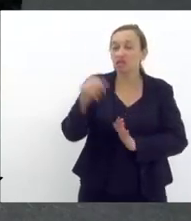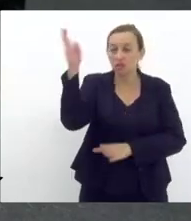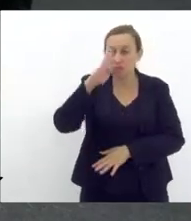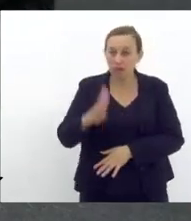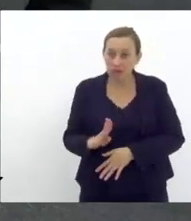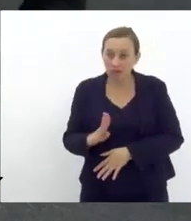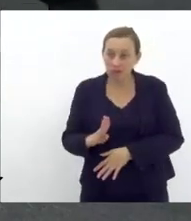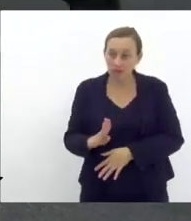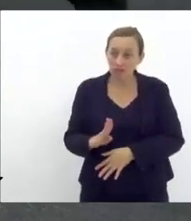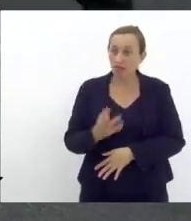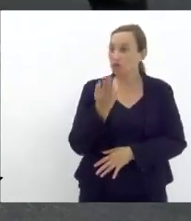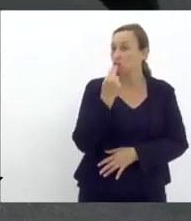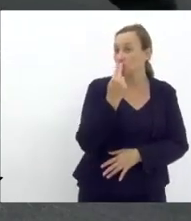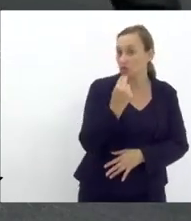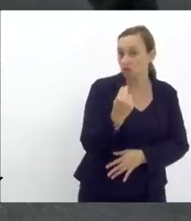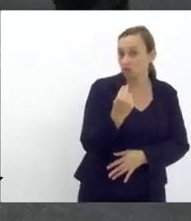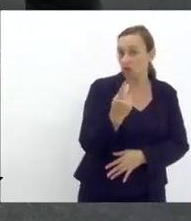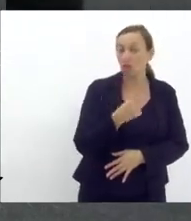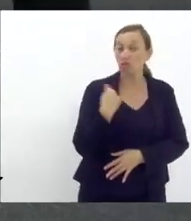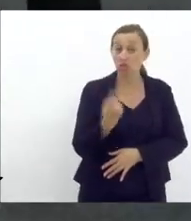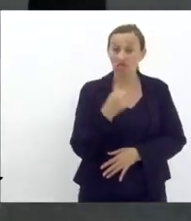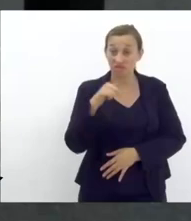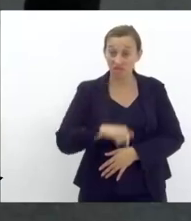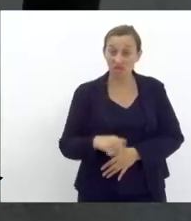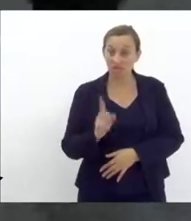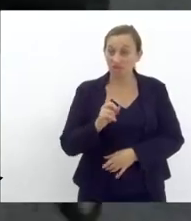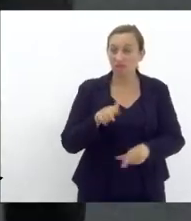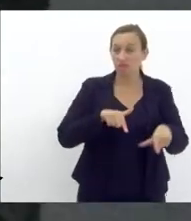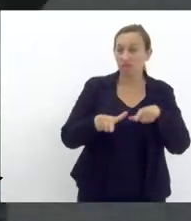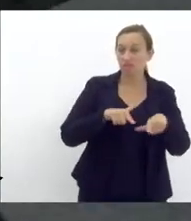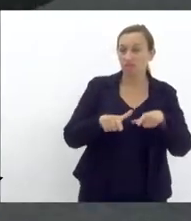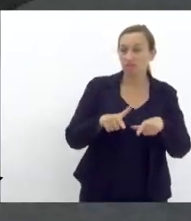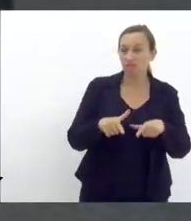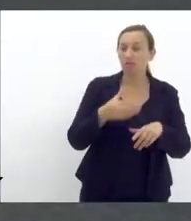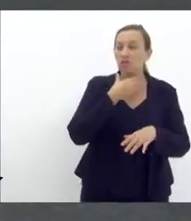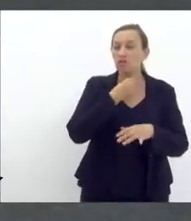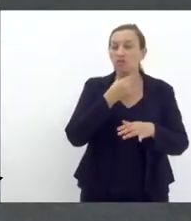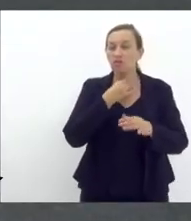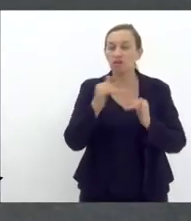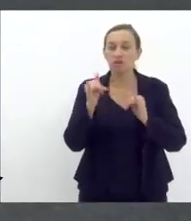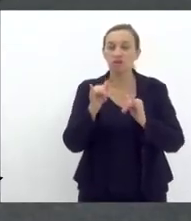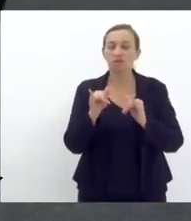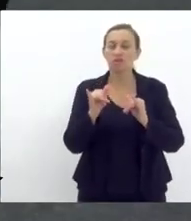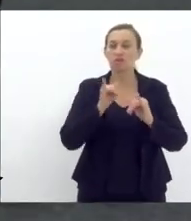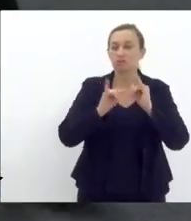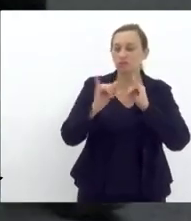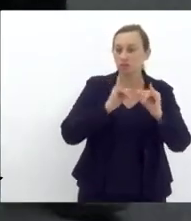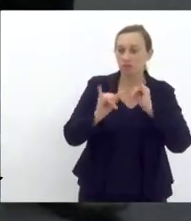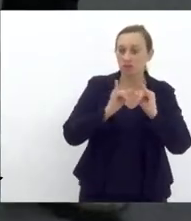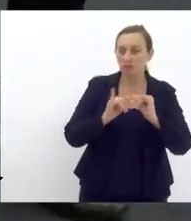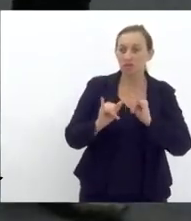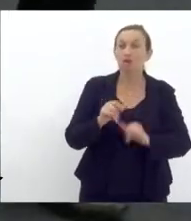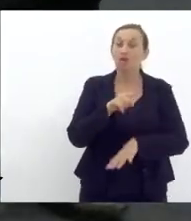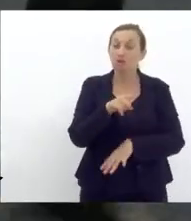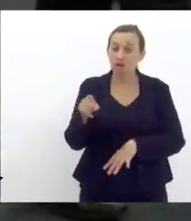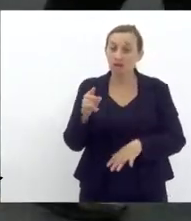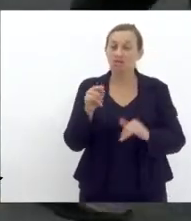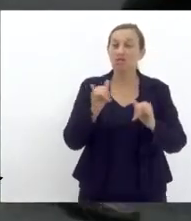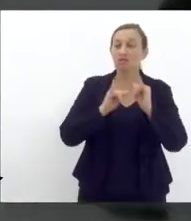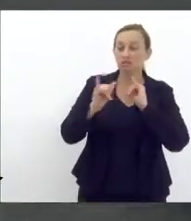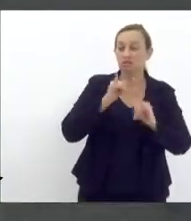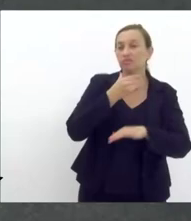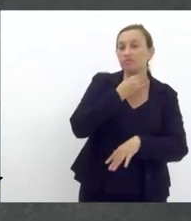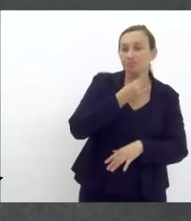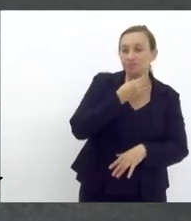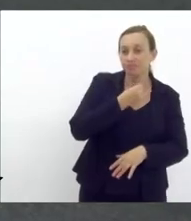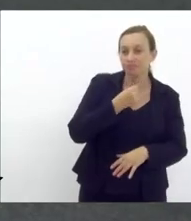alimentar e nutricional nós aqui não trabalhamos com Fake News desinformações foram essas fake News e